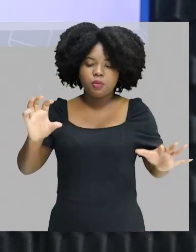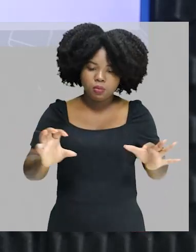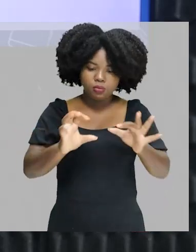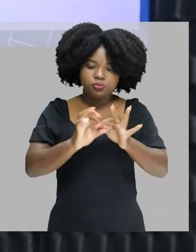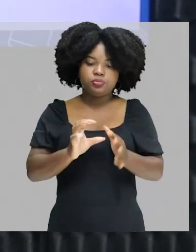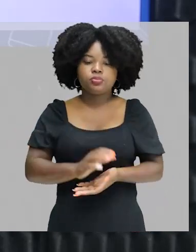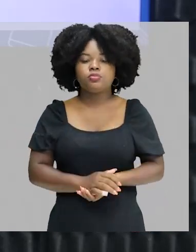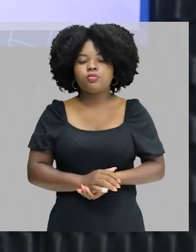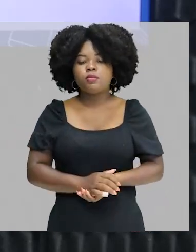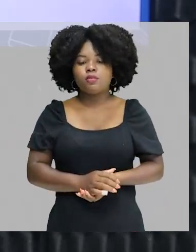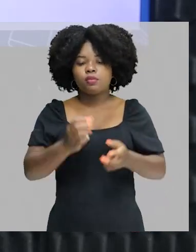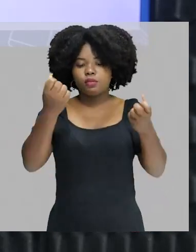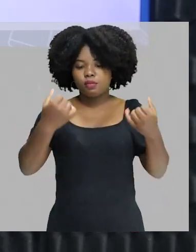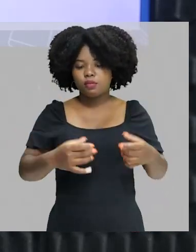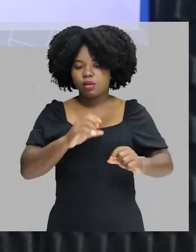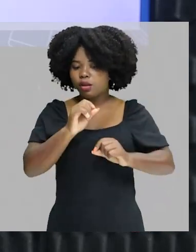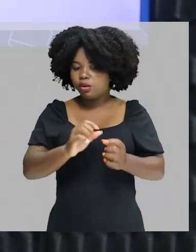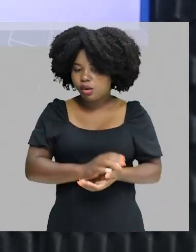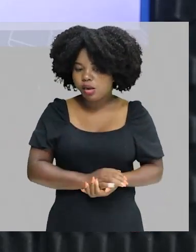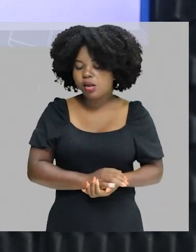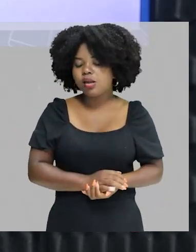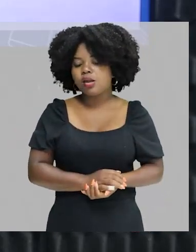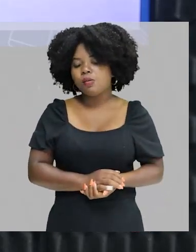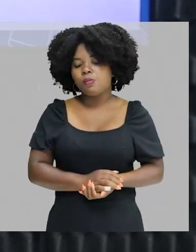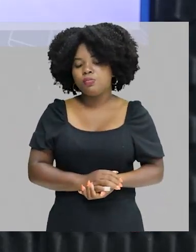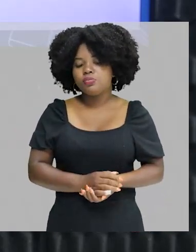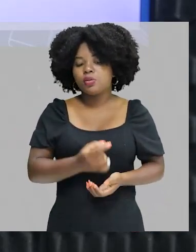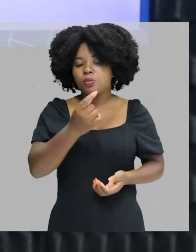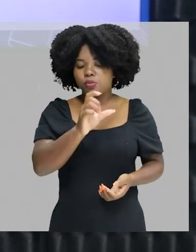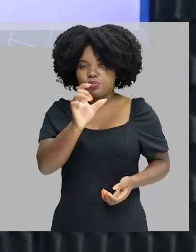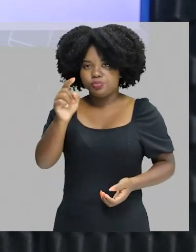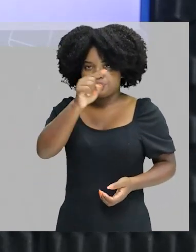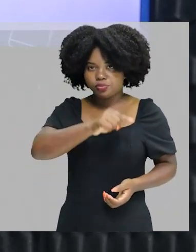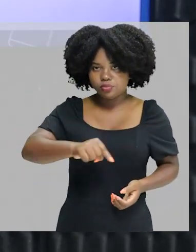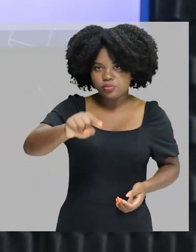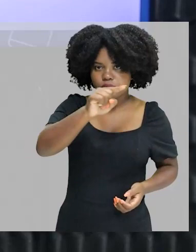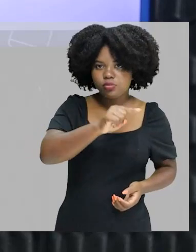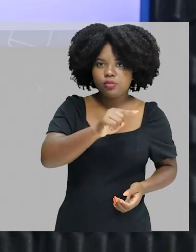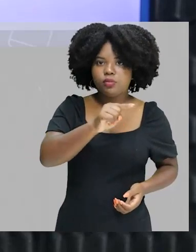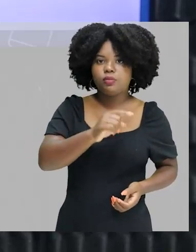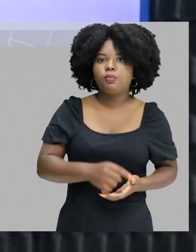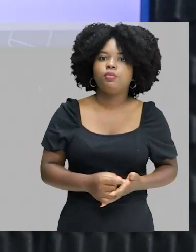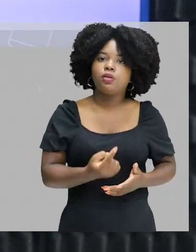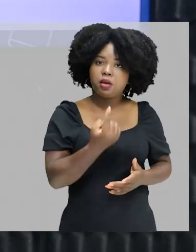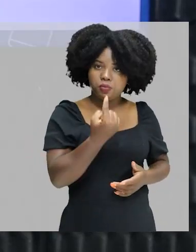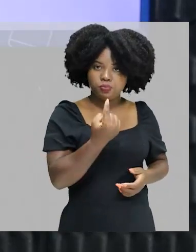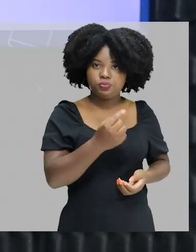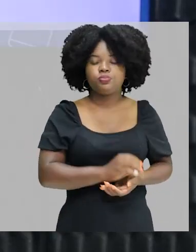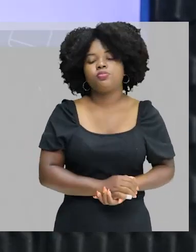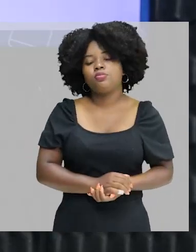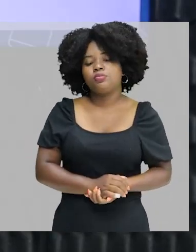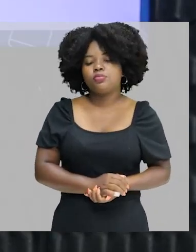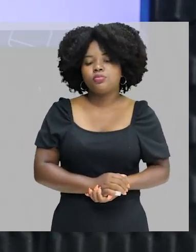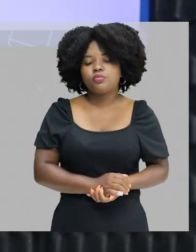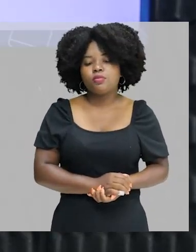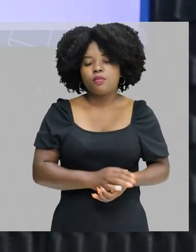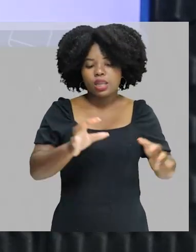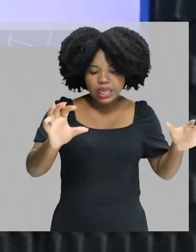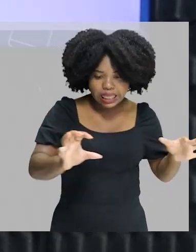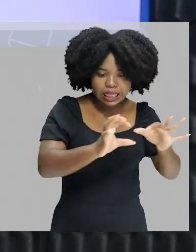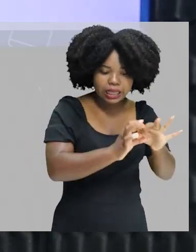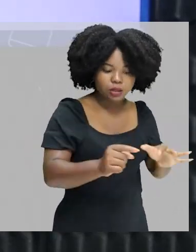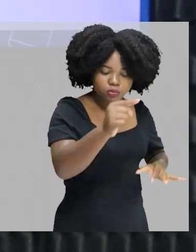Podemos dizer que um monômero seria uma bolinha dessa, certo? A menor unidade. E a